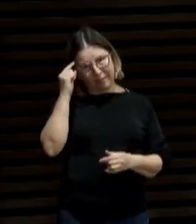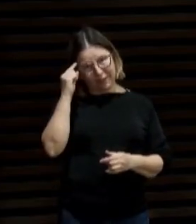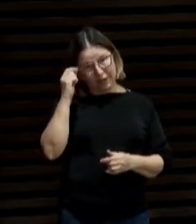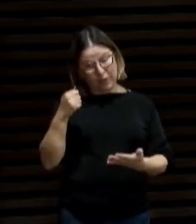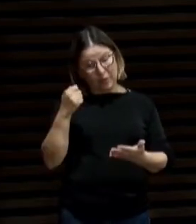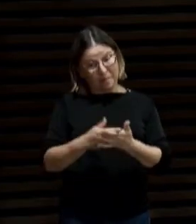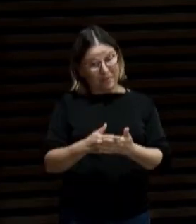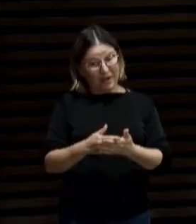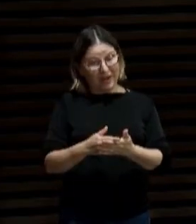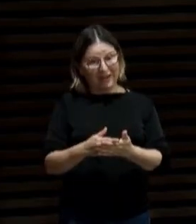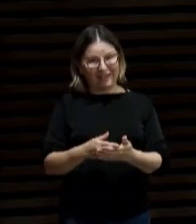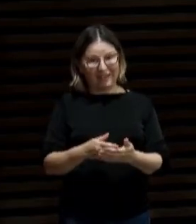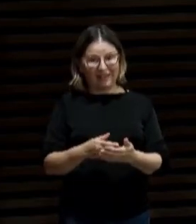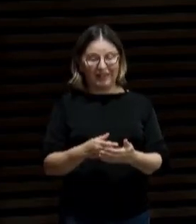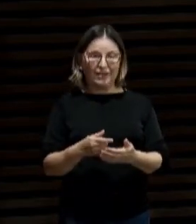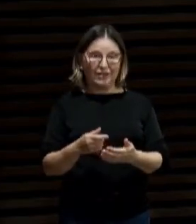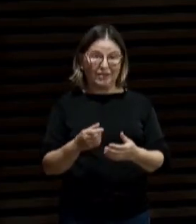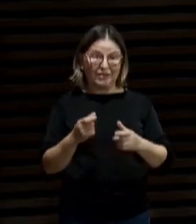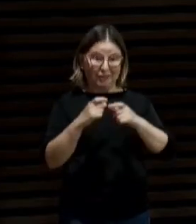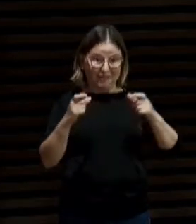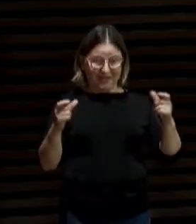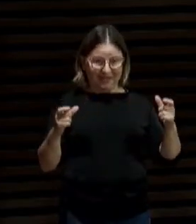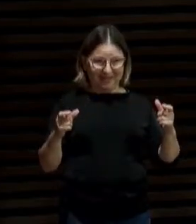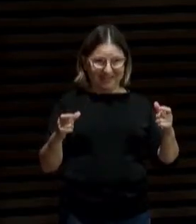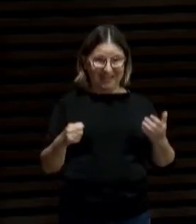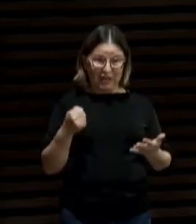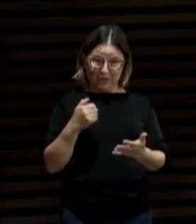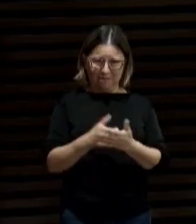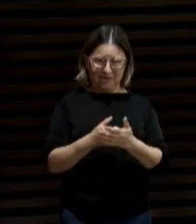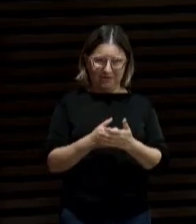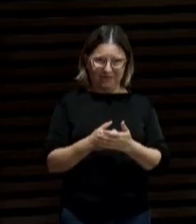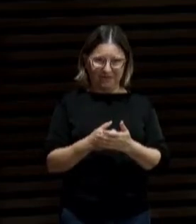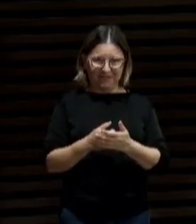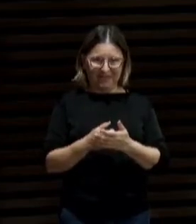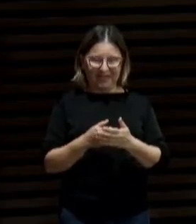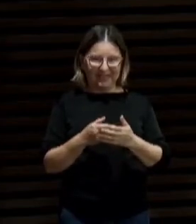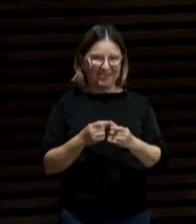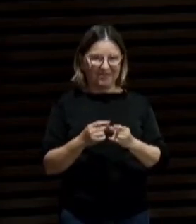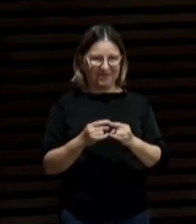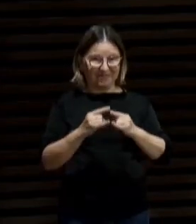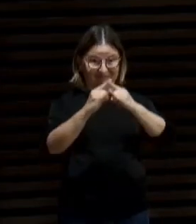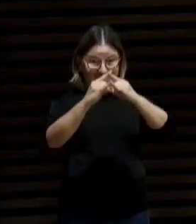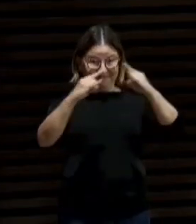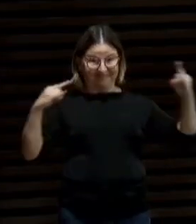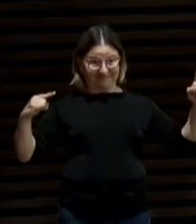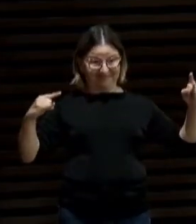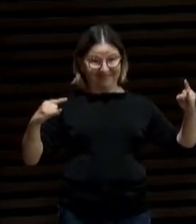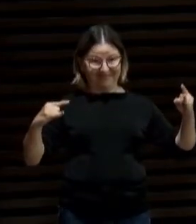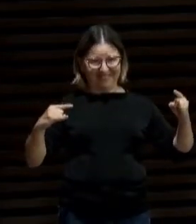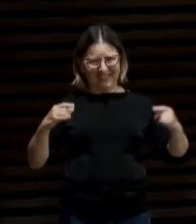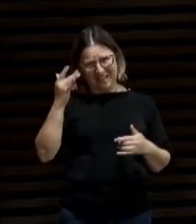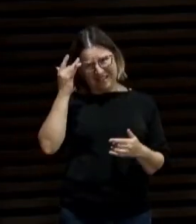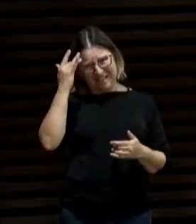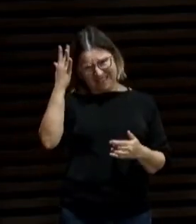top. Comprei aquela que dobra. Sabe aquela, vocês já viram na praia, né? Aquela de sanfona, assim. Aí você monta em 1 minuto, toma tudo a praia